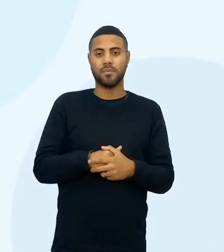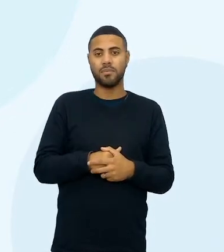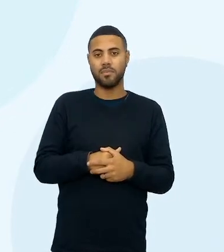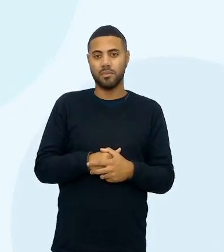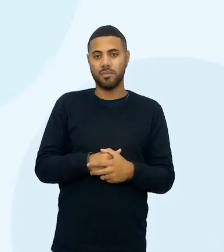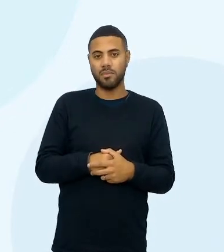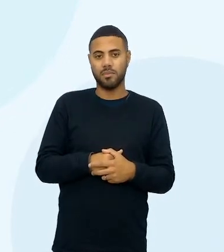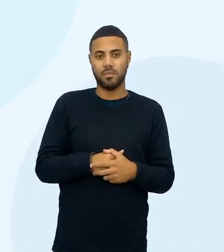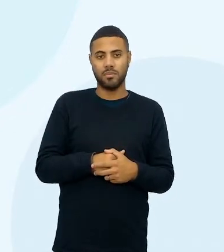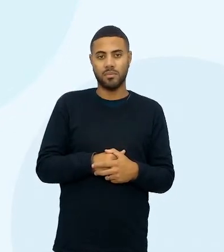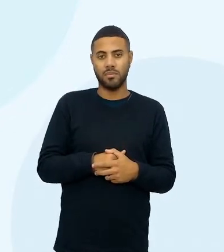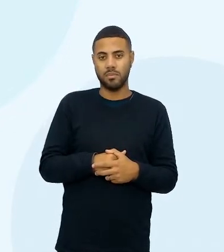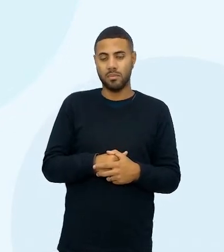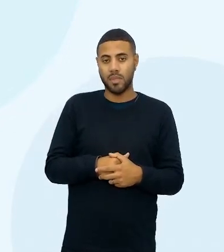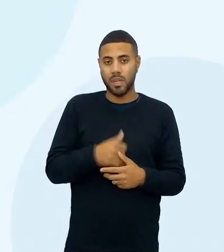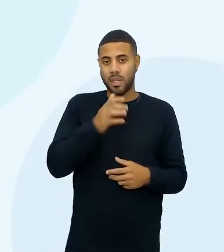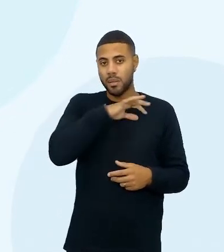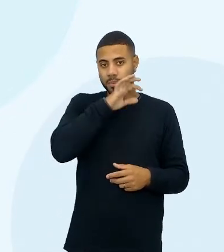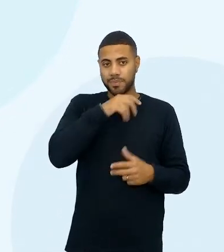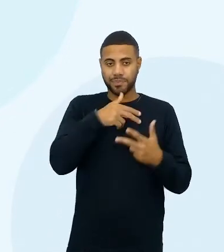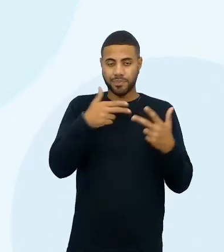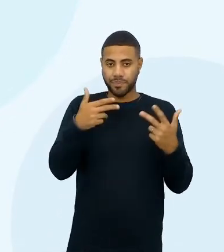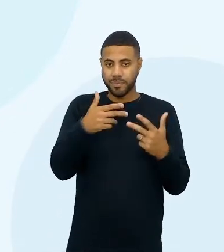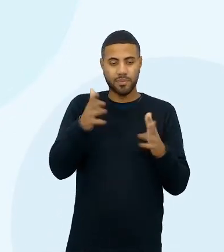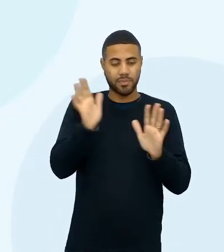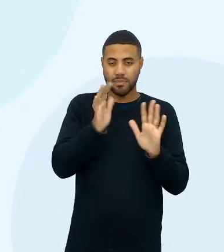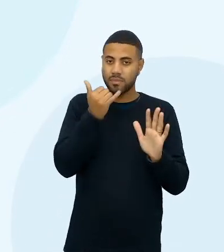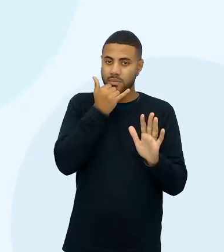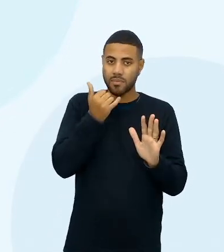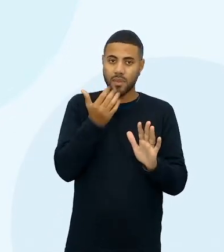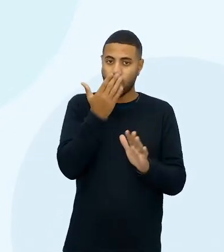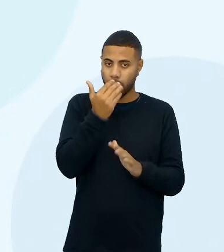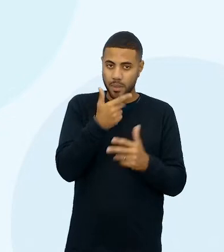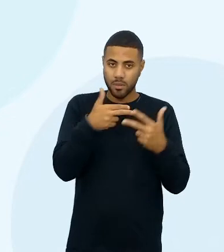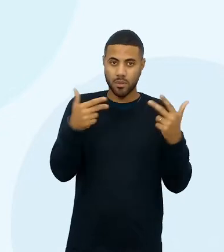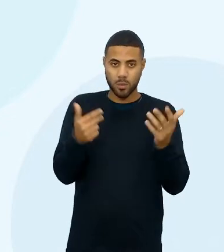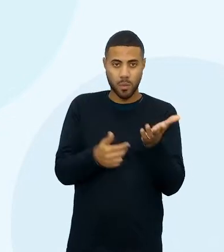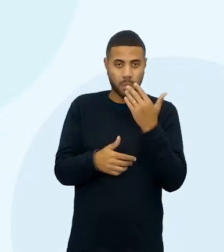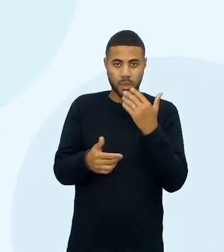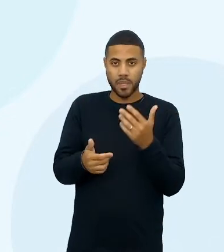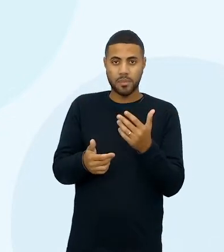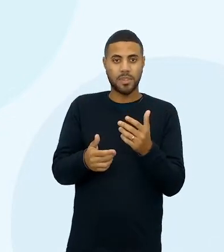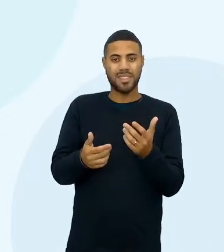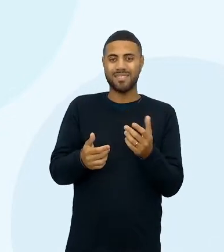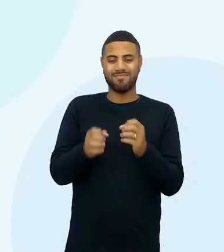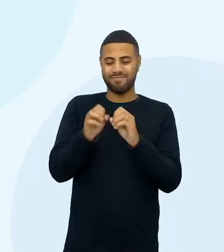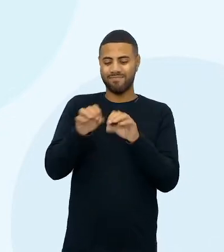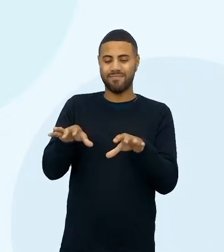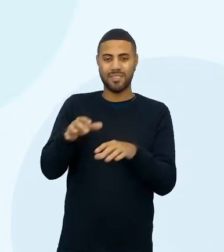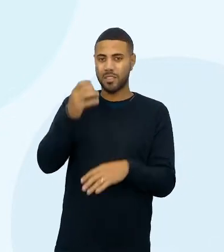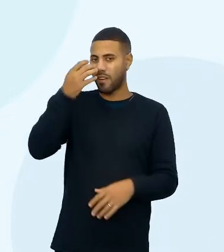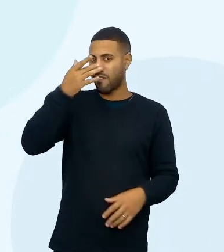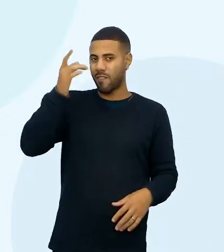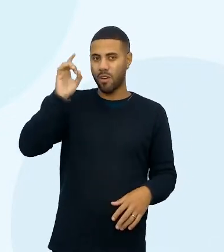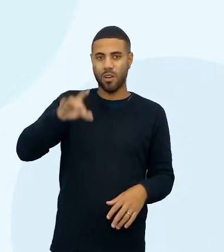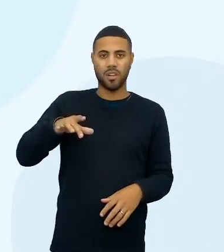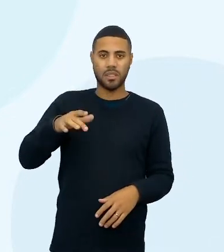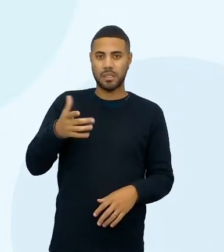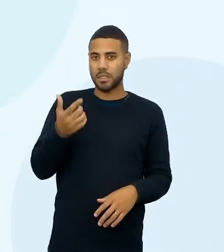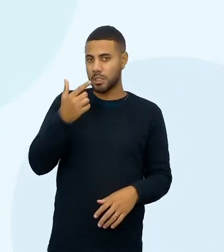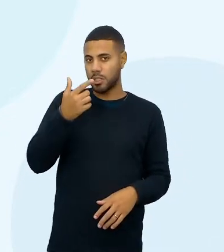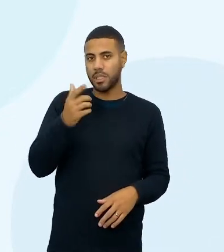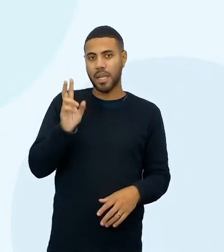estão ligados a alimentos não consumidos. Por quê? Na hora que sobrou aquele alimento, né, você jogou fora,